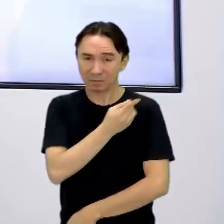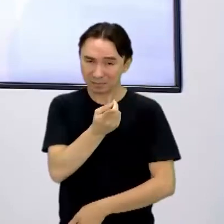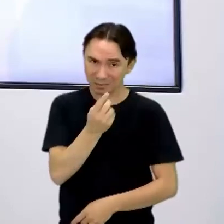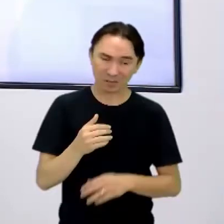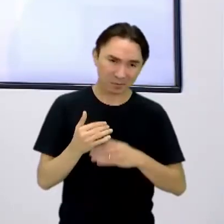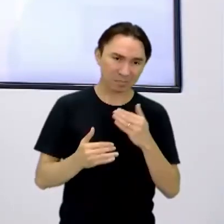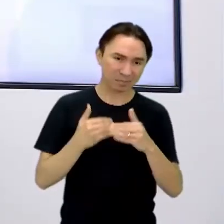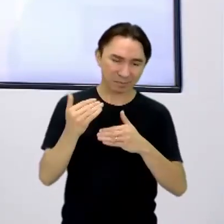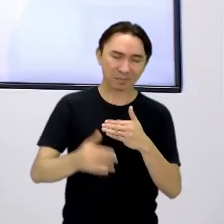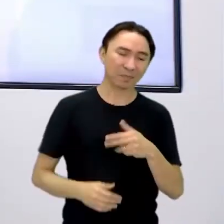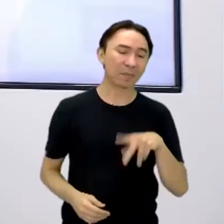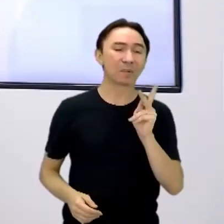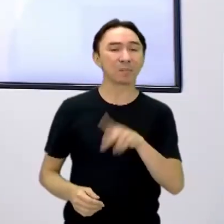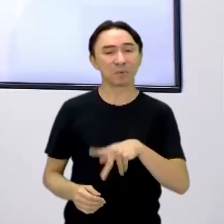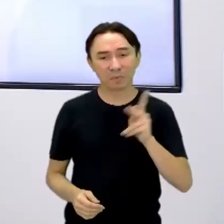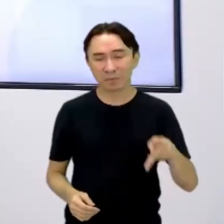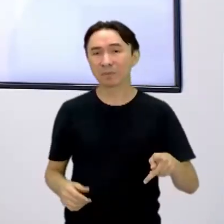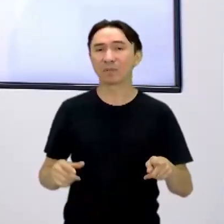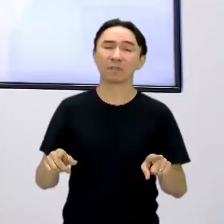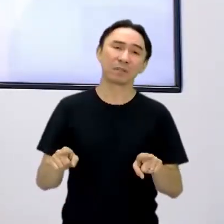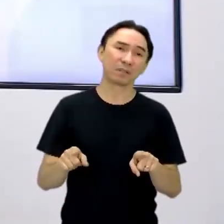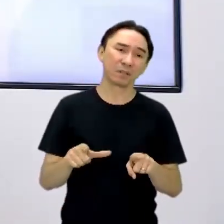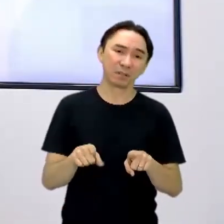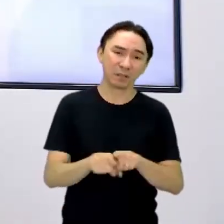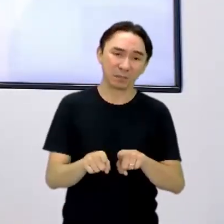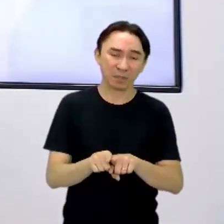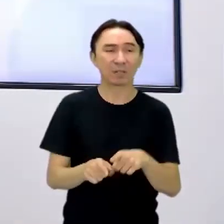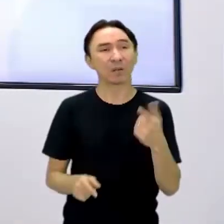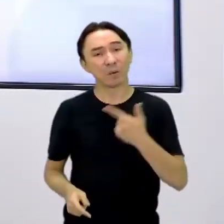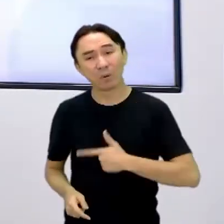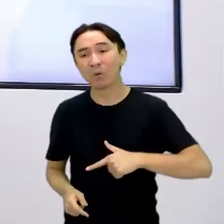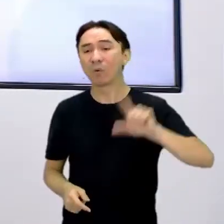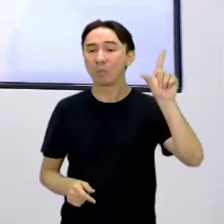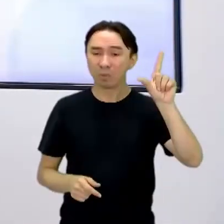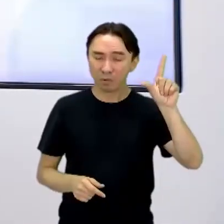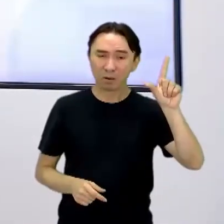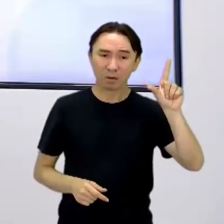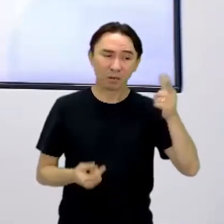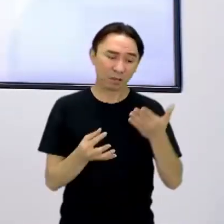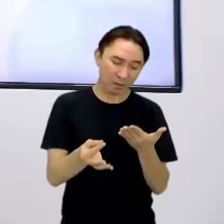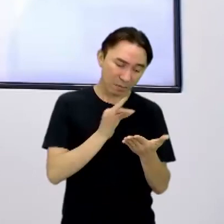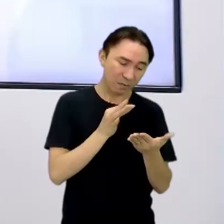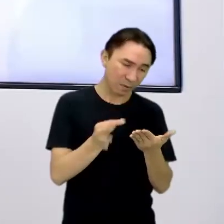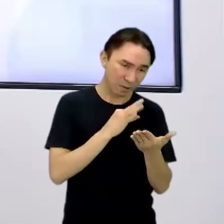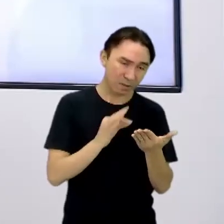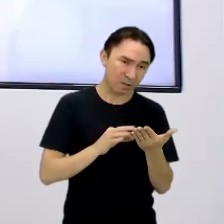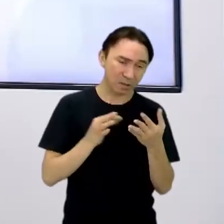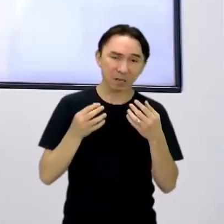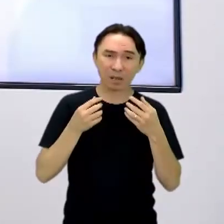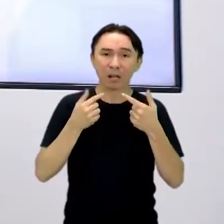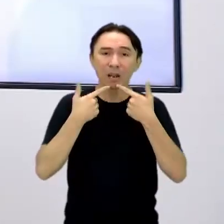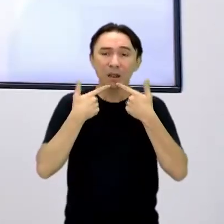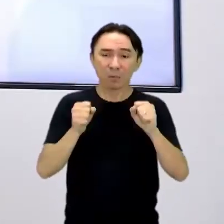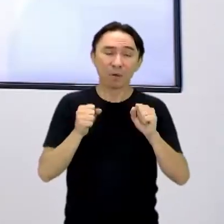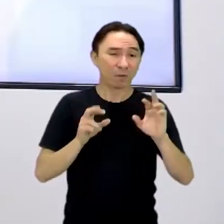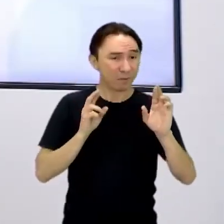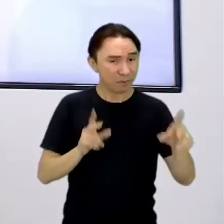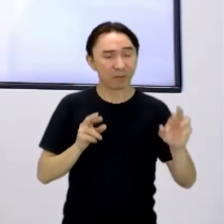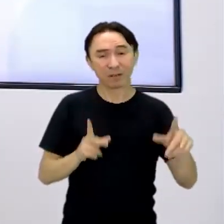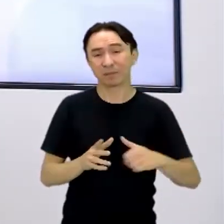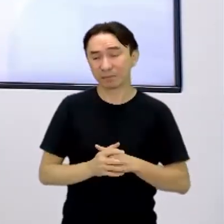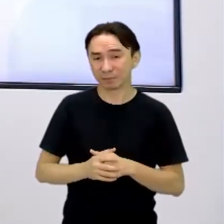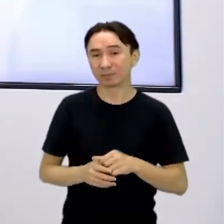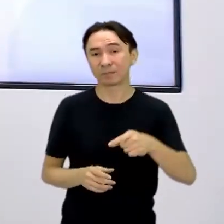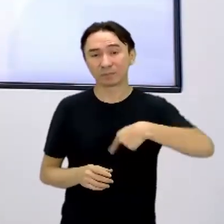o professor vai utilizar com você uma revista que já vai ter uma outra linguagem, tá? Então, sim, a gente trabalha o mesmo